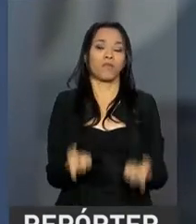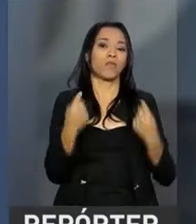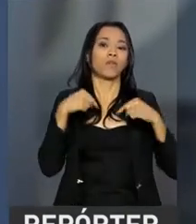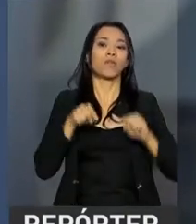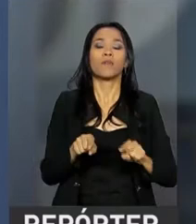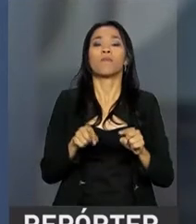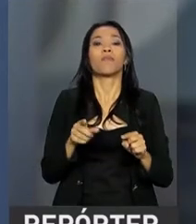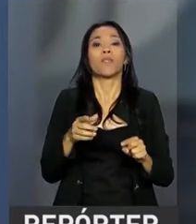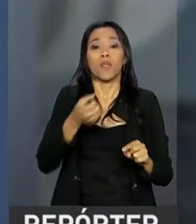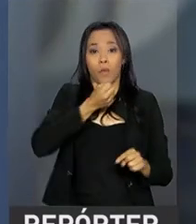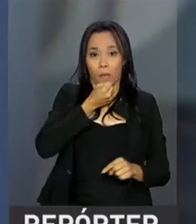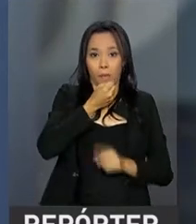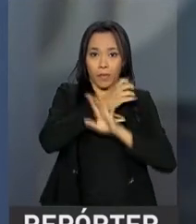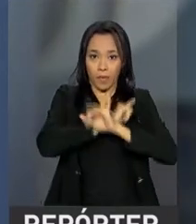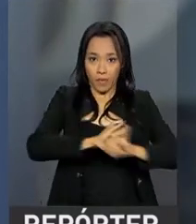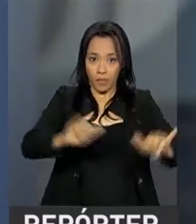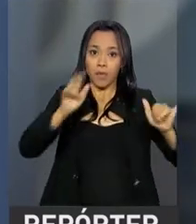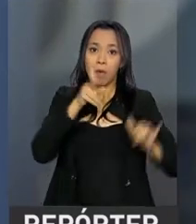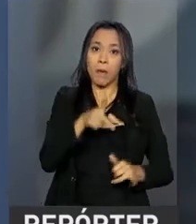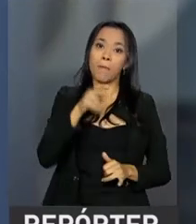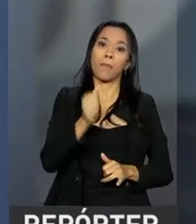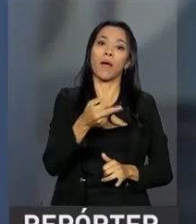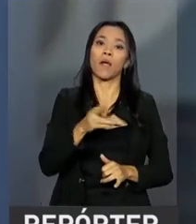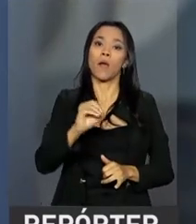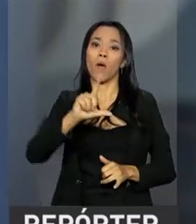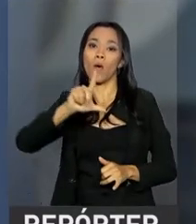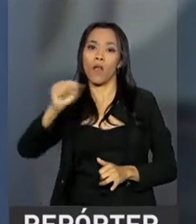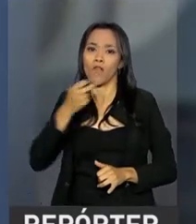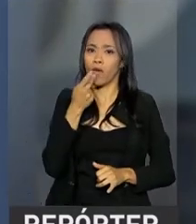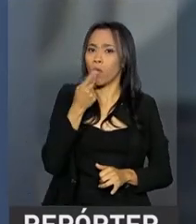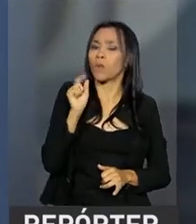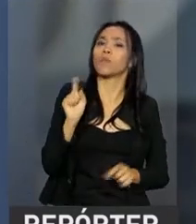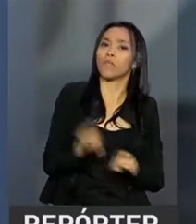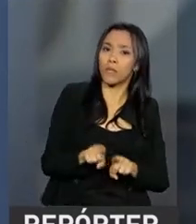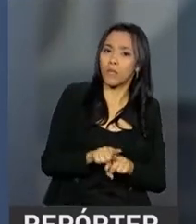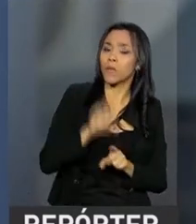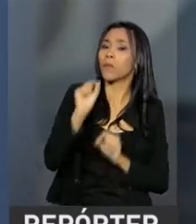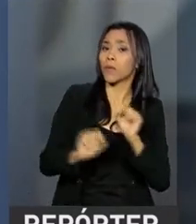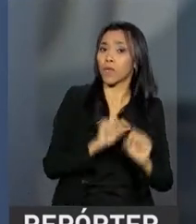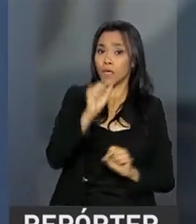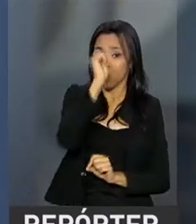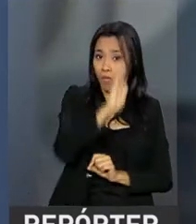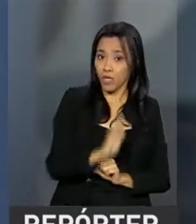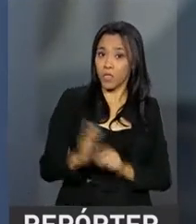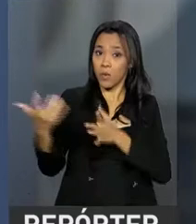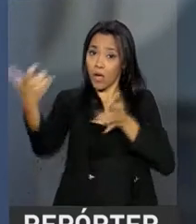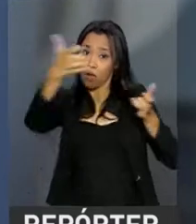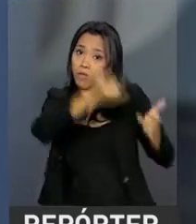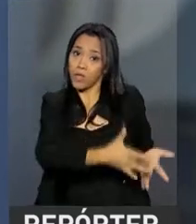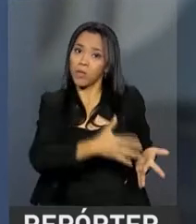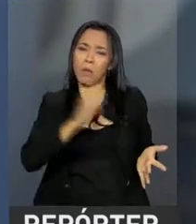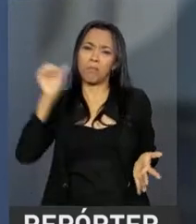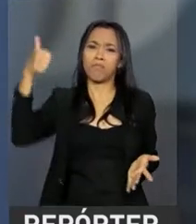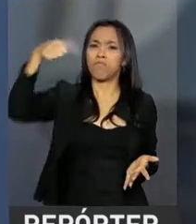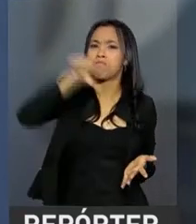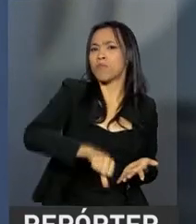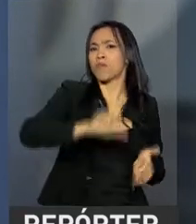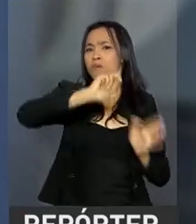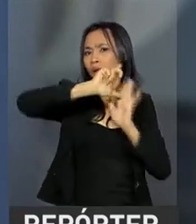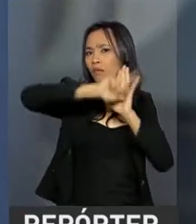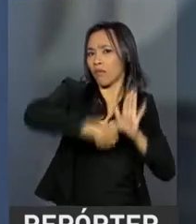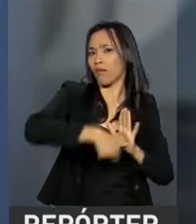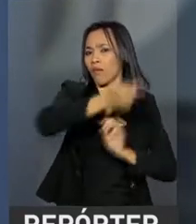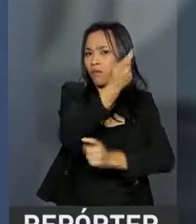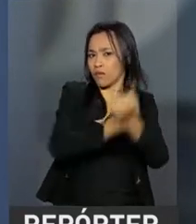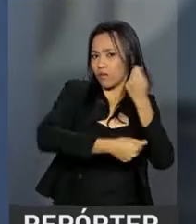o porta voz da presidência alexandre paróquia também defendeu que o brasil deixou para trás a pior recessão econômica